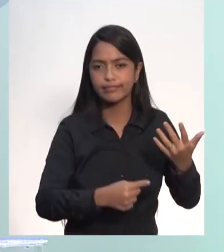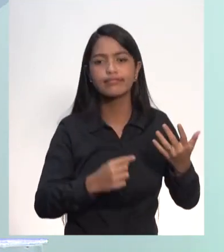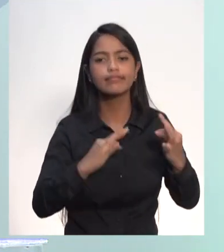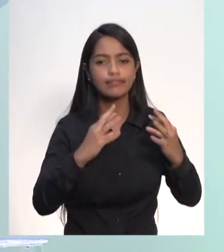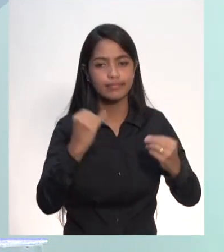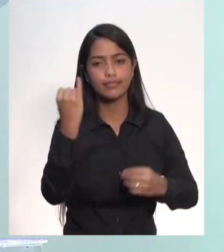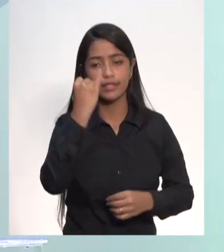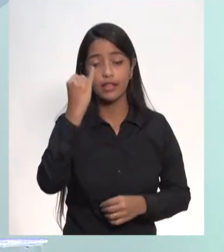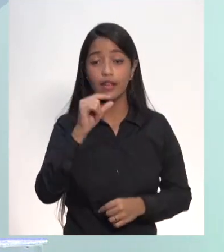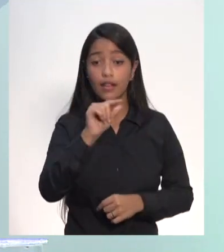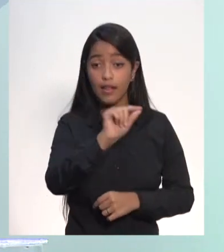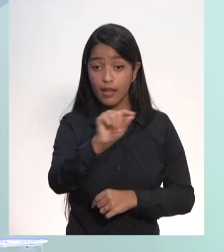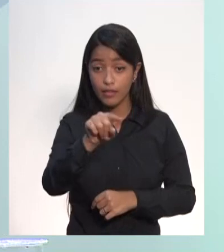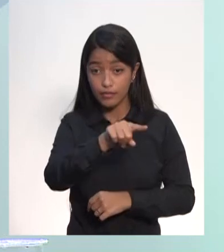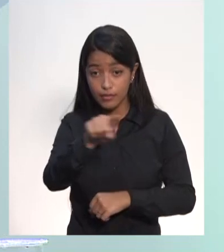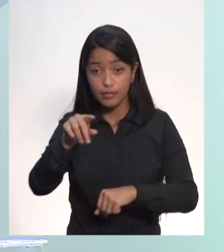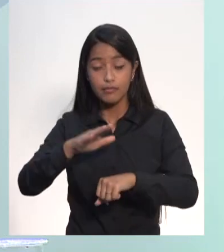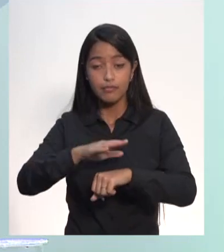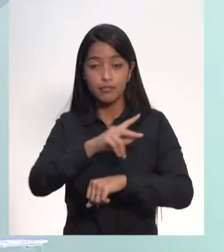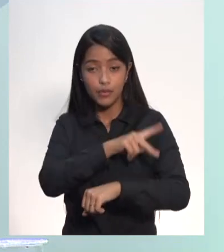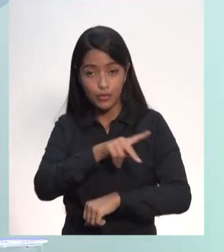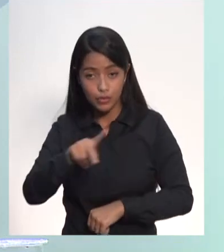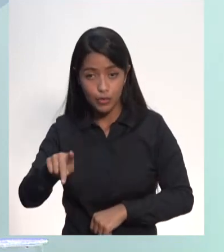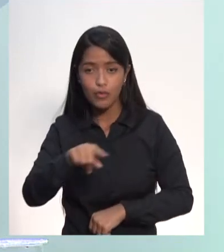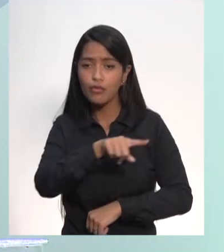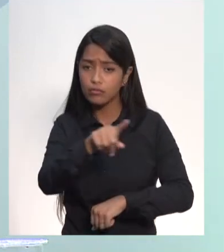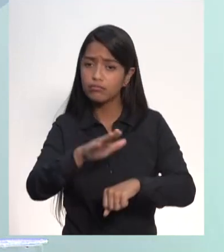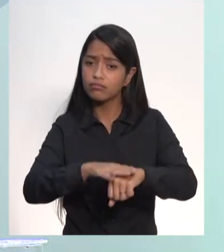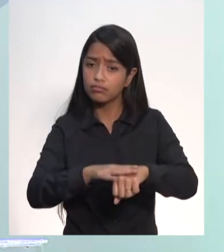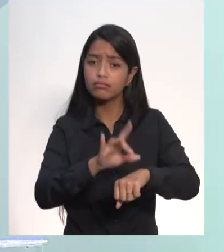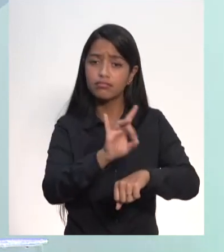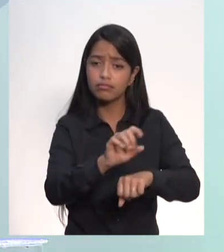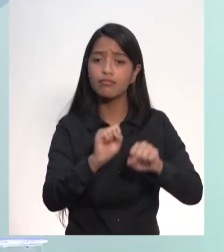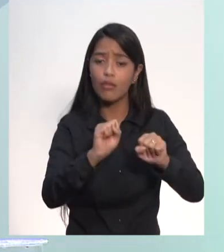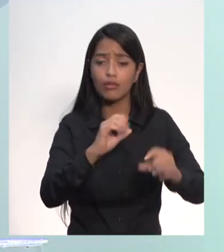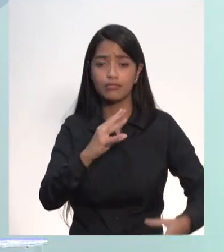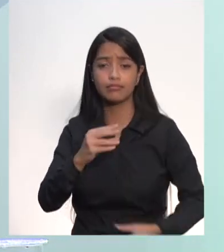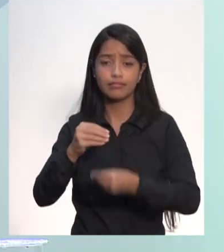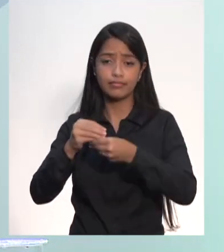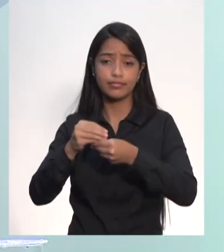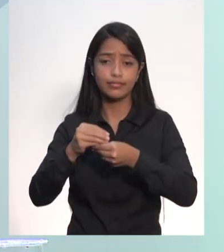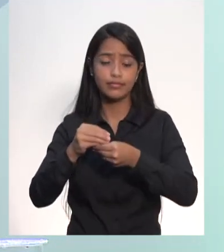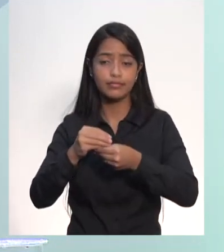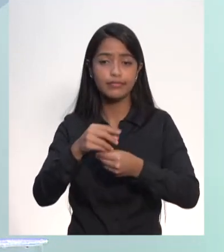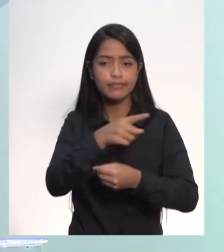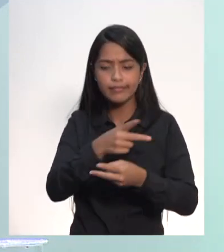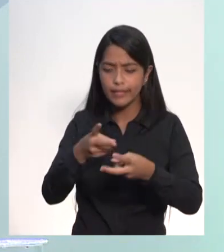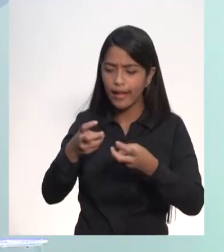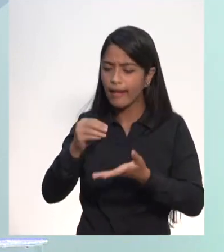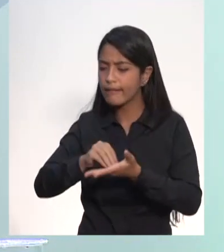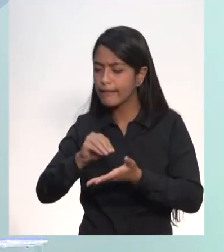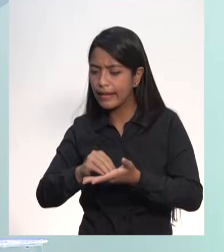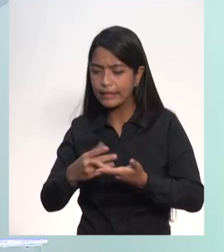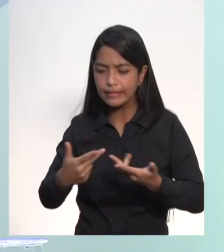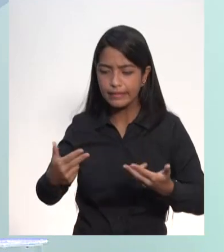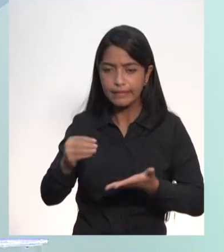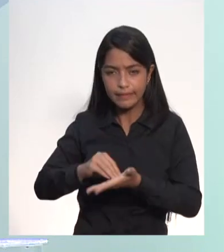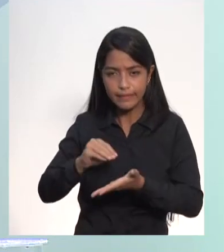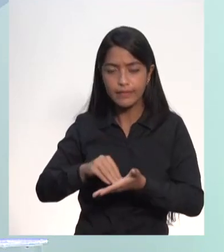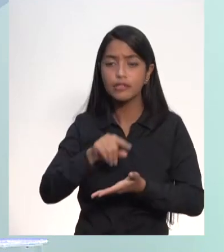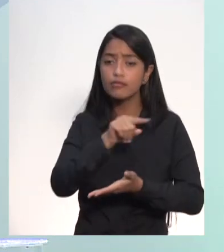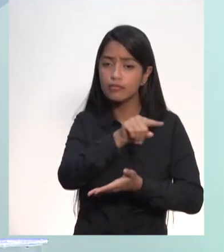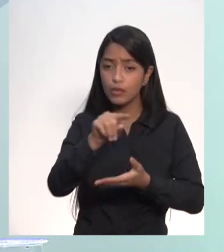para incluir alguma habilidade que ficou fora dessa lista, desde que ela faça parte de um contexto no qual você está